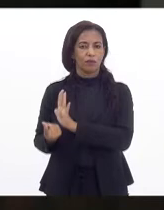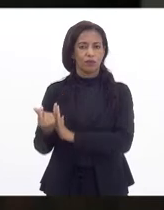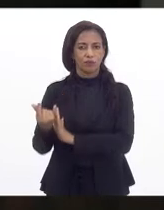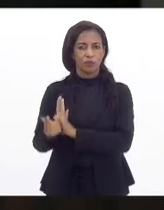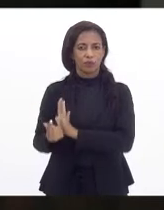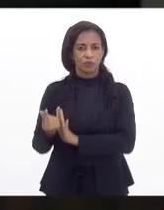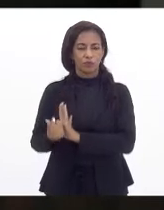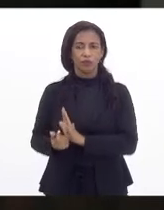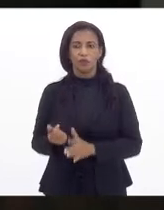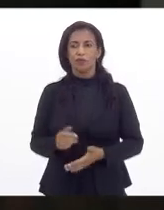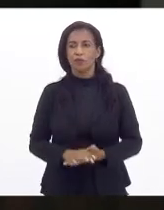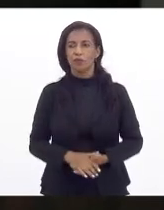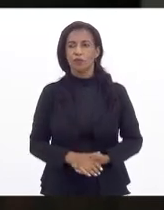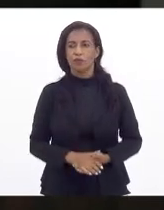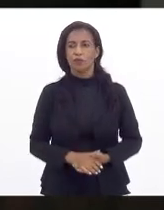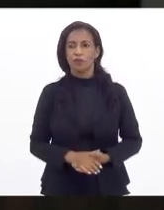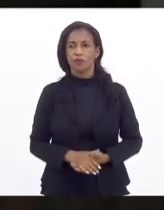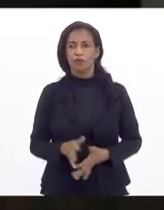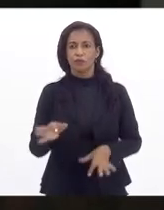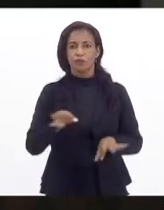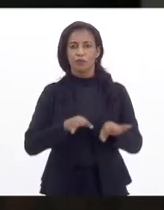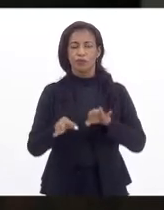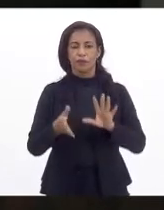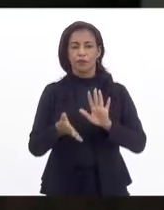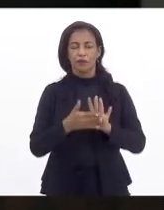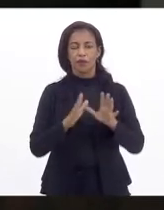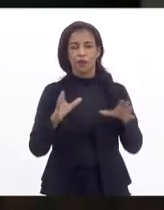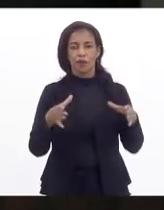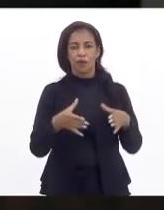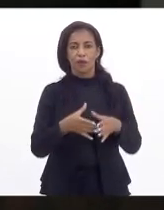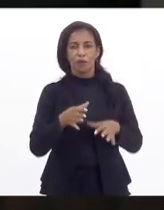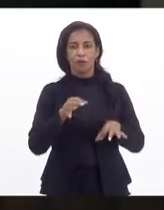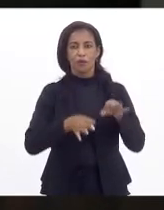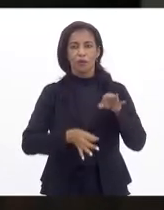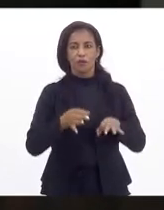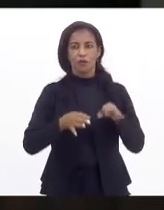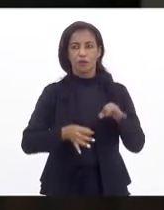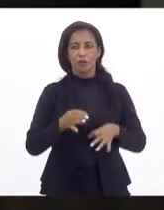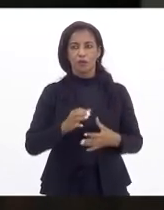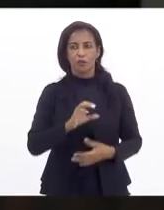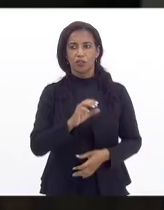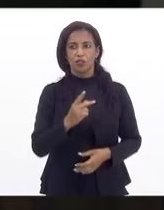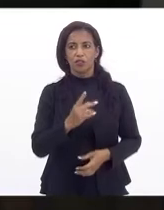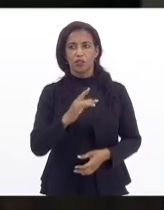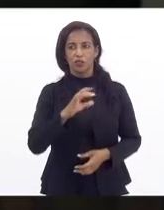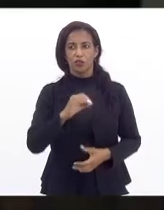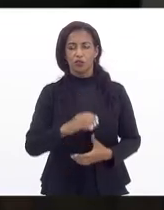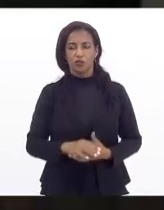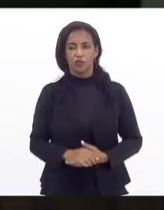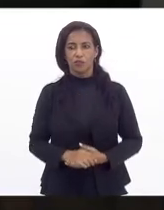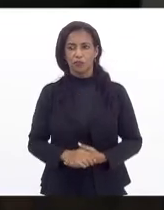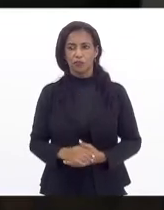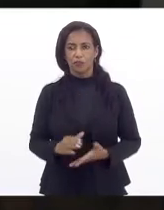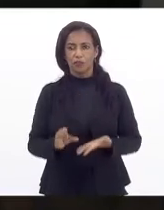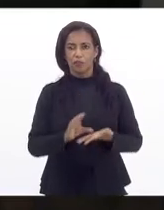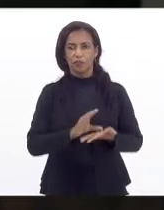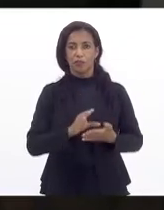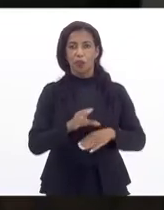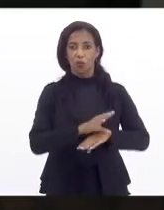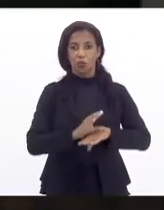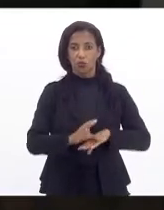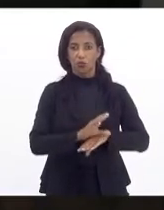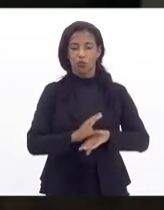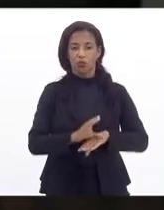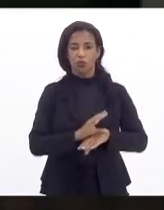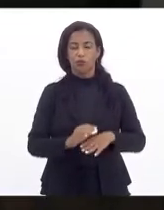Orçamento ao projeto. Para emitir parecer pela Comissão de Constituição e Justiça, deputado Chico Machado. Pela constitucionalidade, senhor